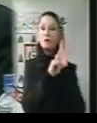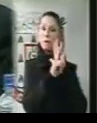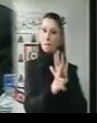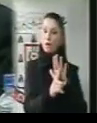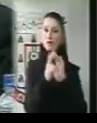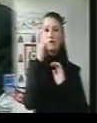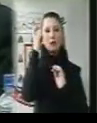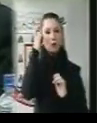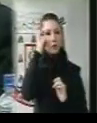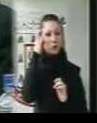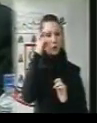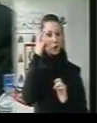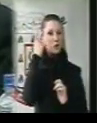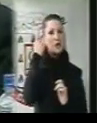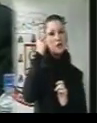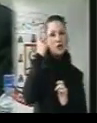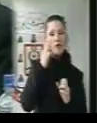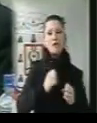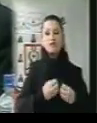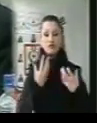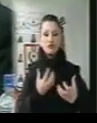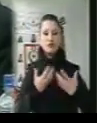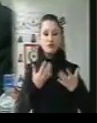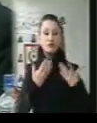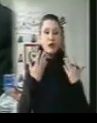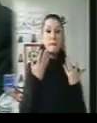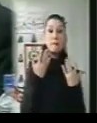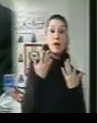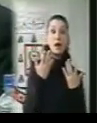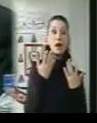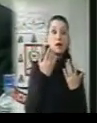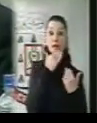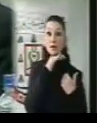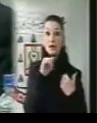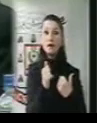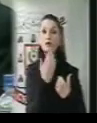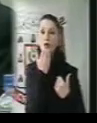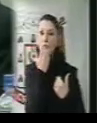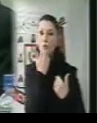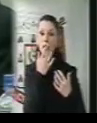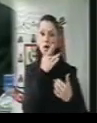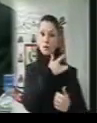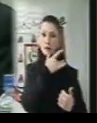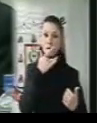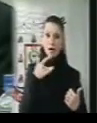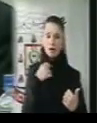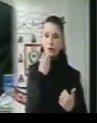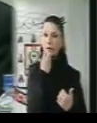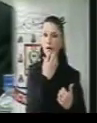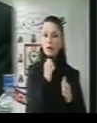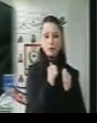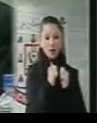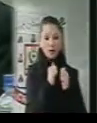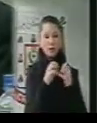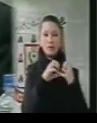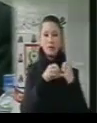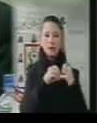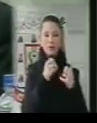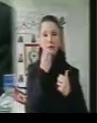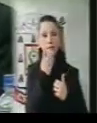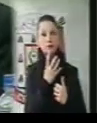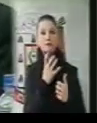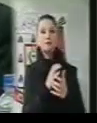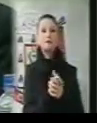cultura, história e incentivo para que as crianças se alimentem de forma saudável. Segundo o ator